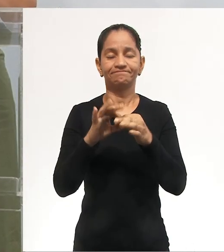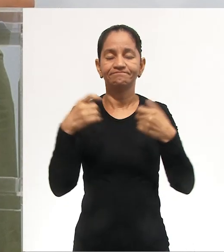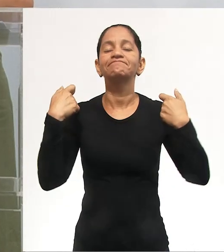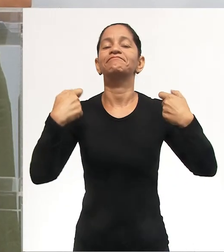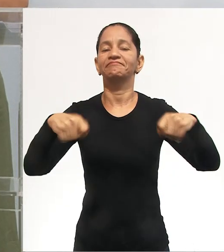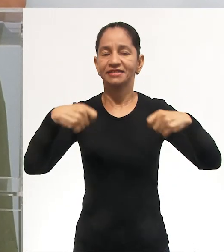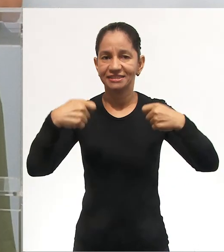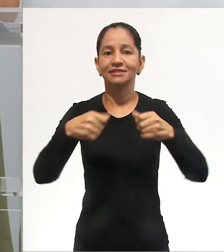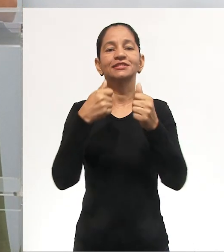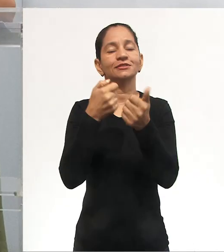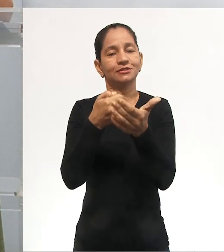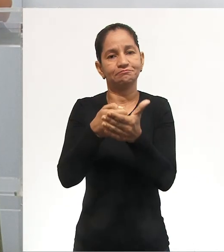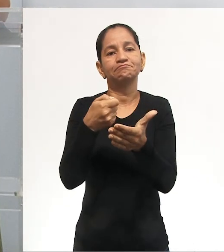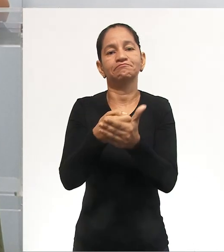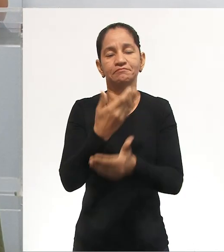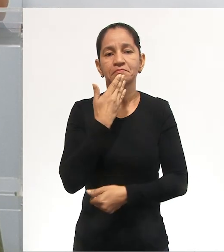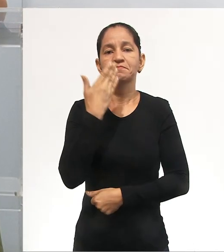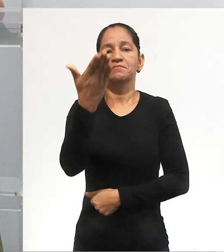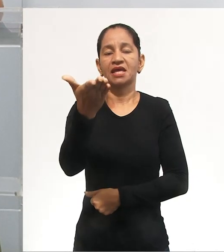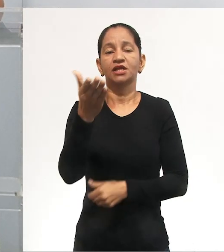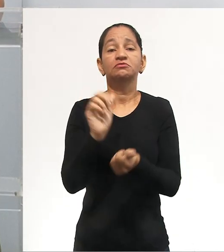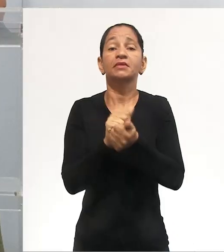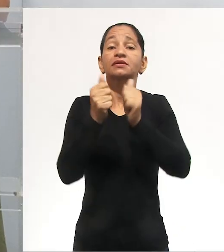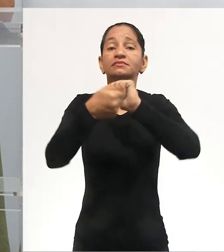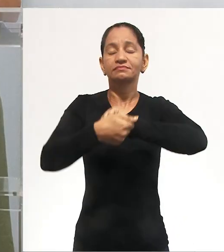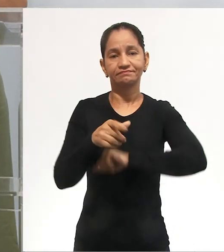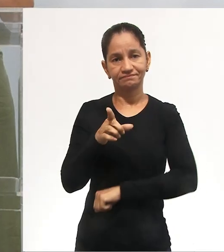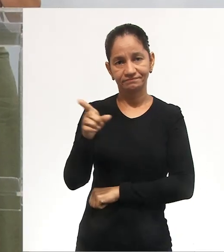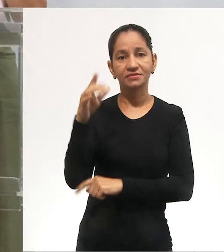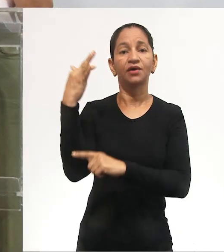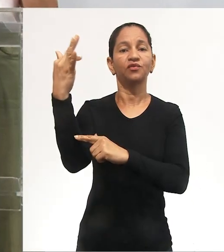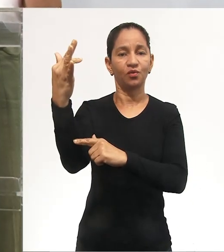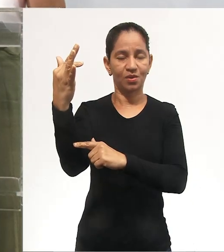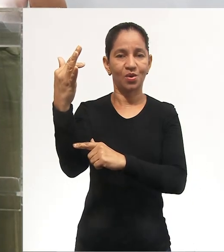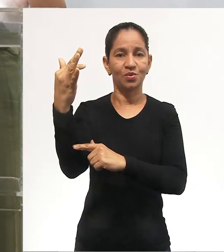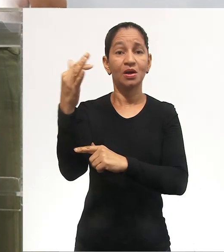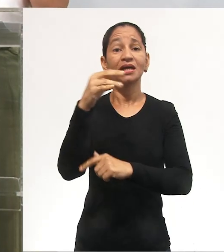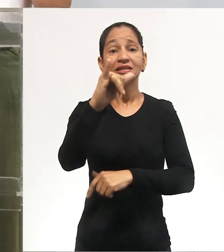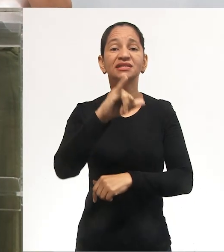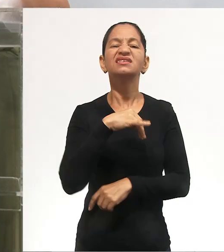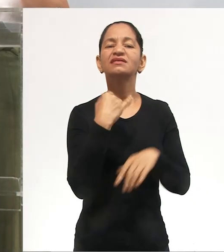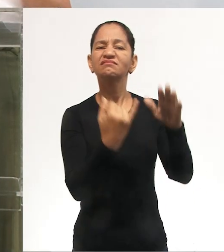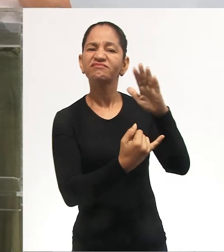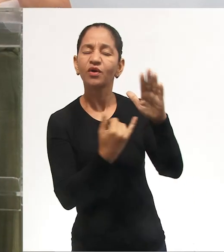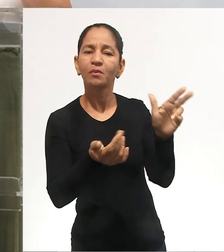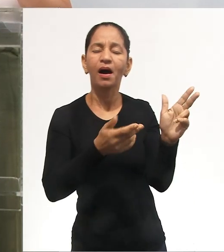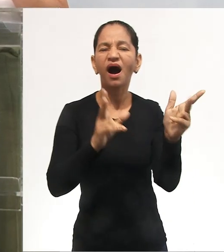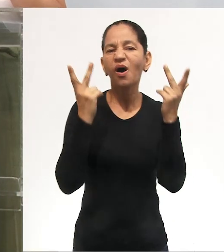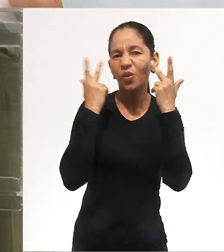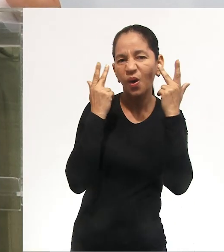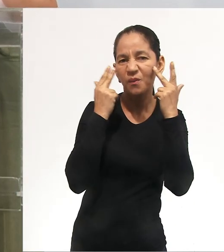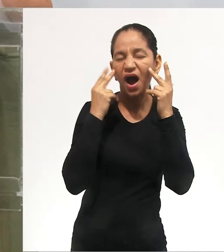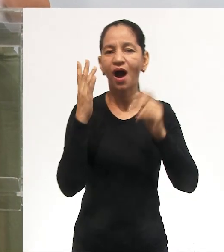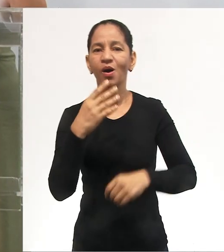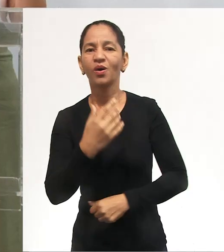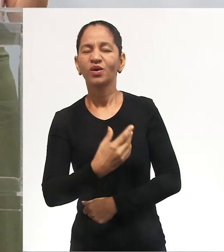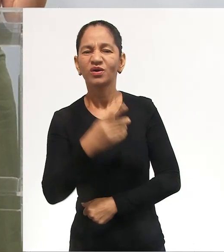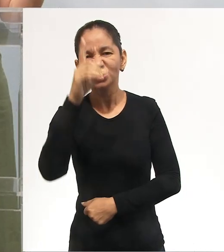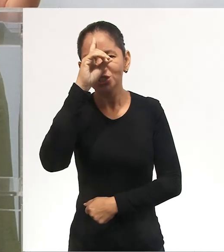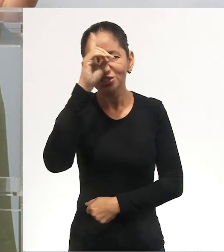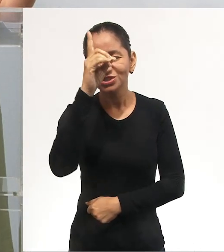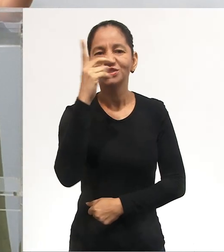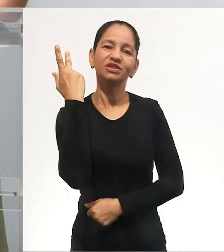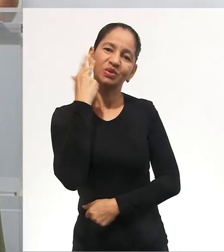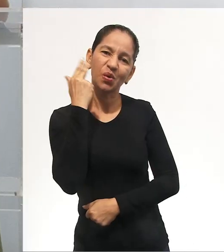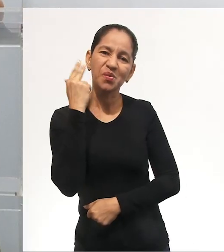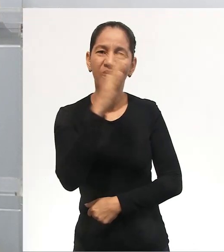a linguagem formal é mais adequada. Se você está num contexto informal, aí assim a linguagem não